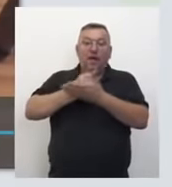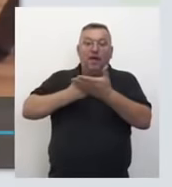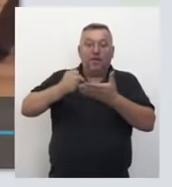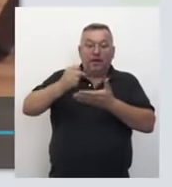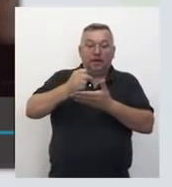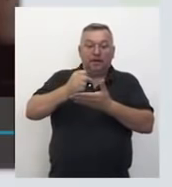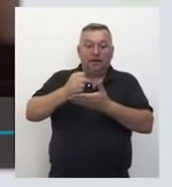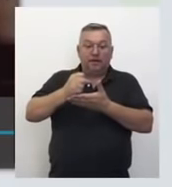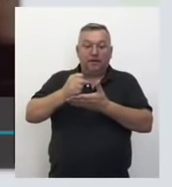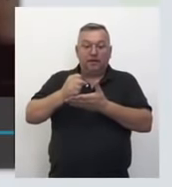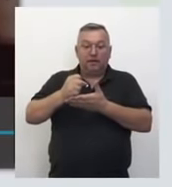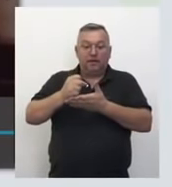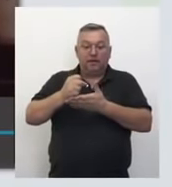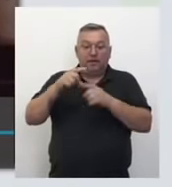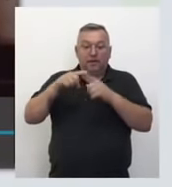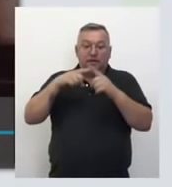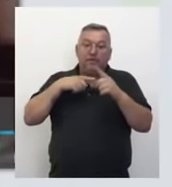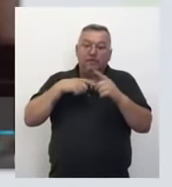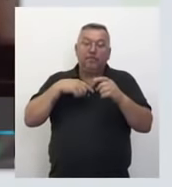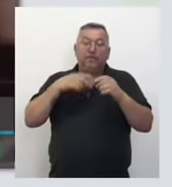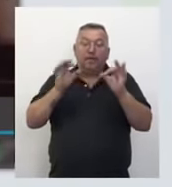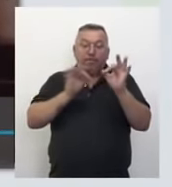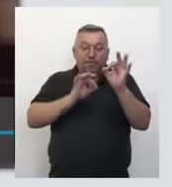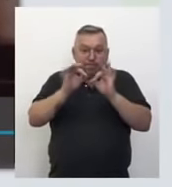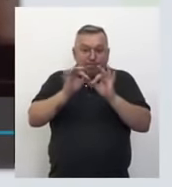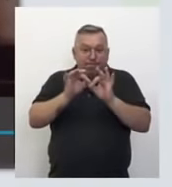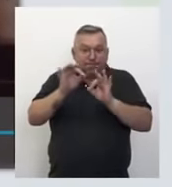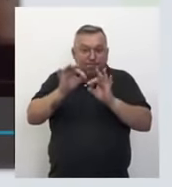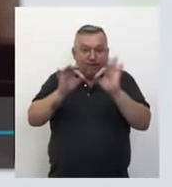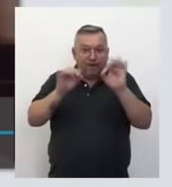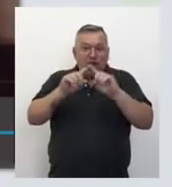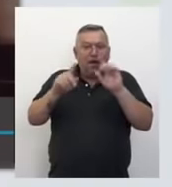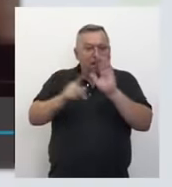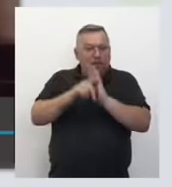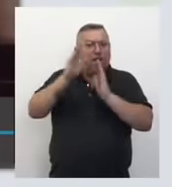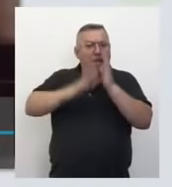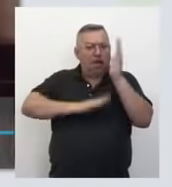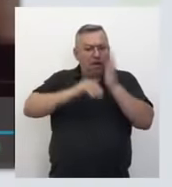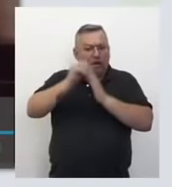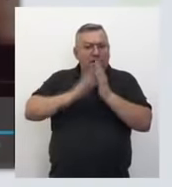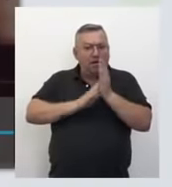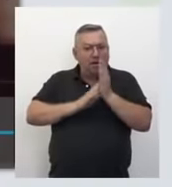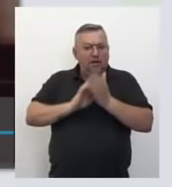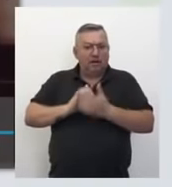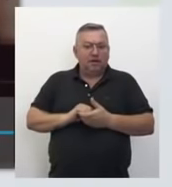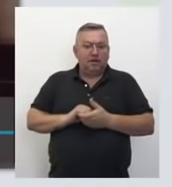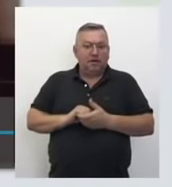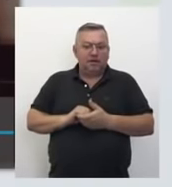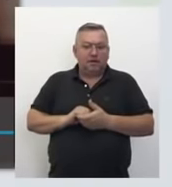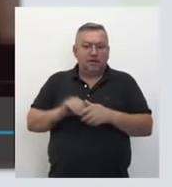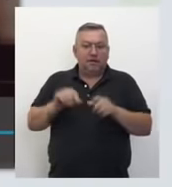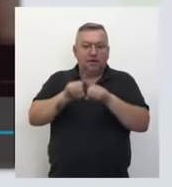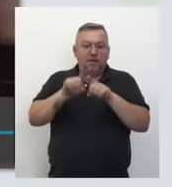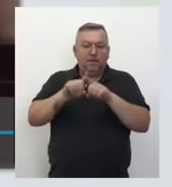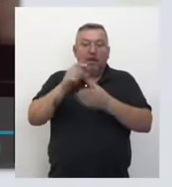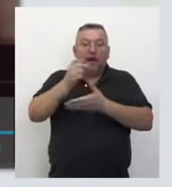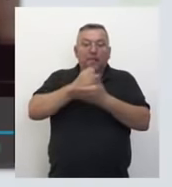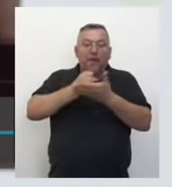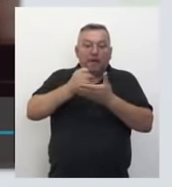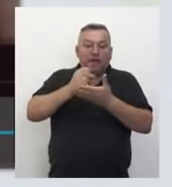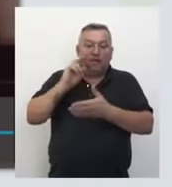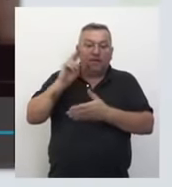aqui, lógico que não tá em escala, né, gente? É uma coisa que é artística aqui. Estou com a minha licença poética. E a base eu vou colocar